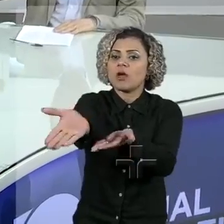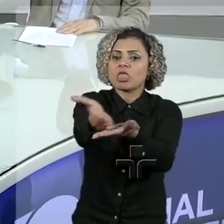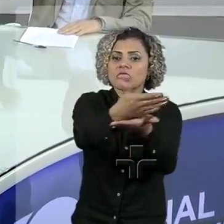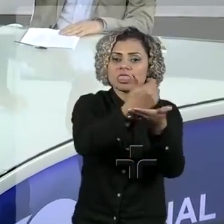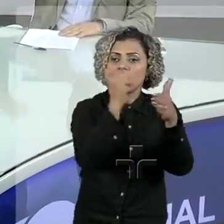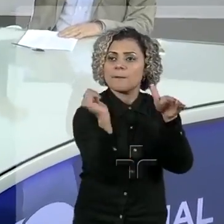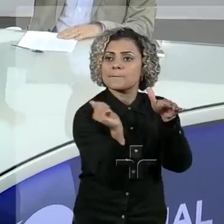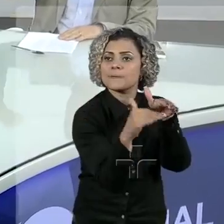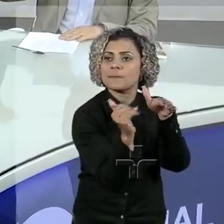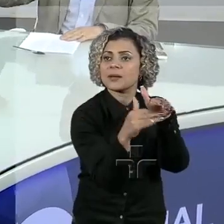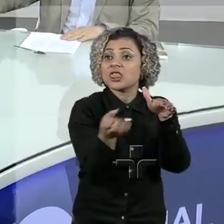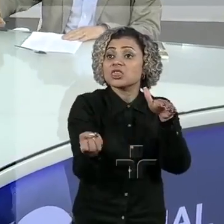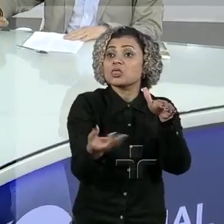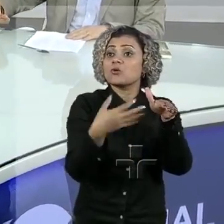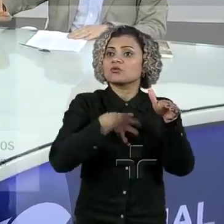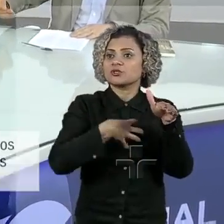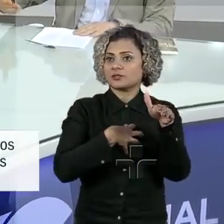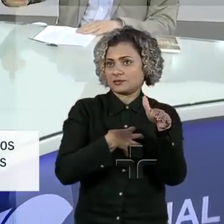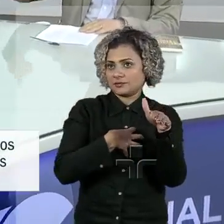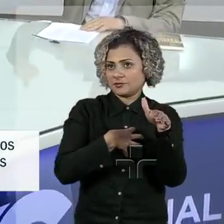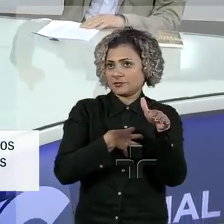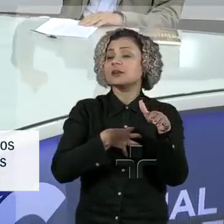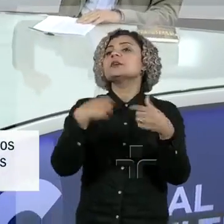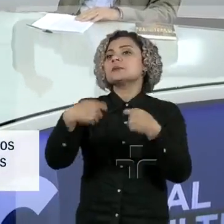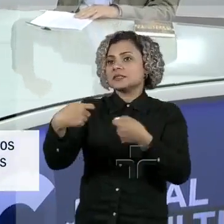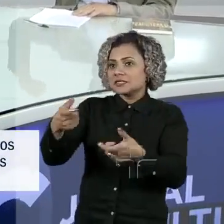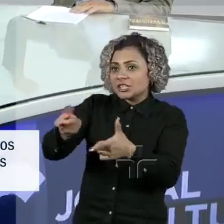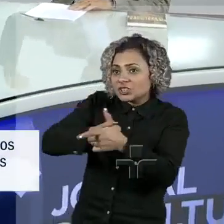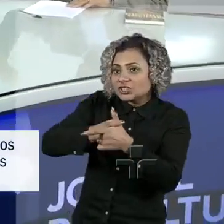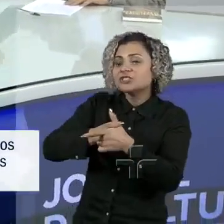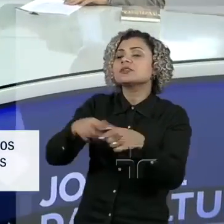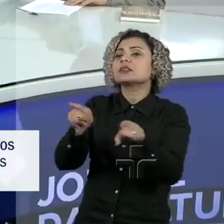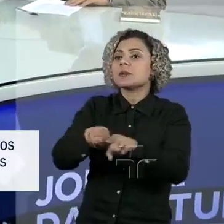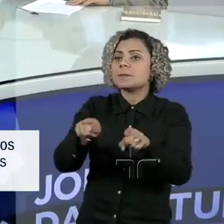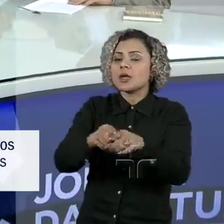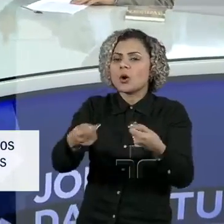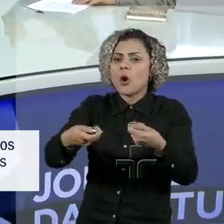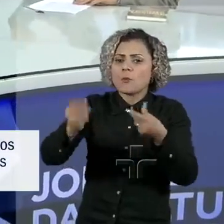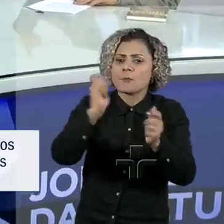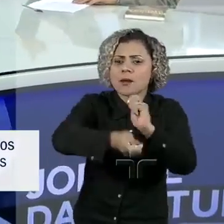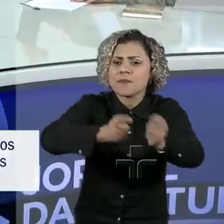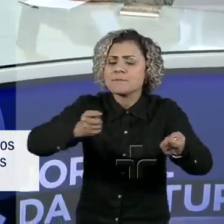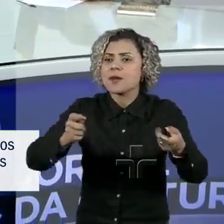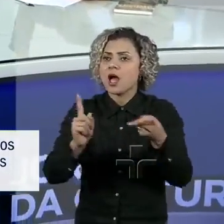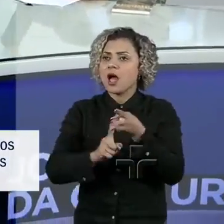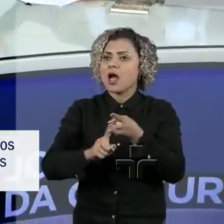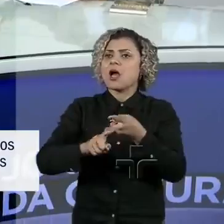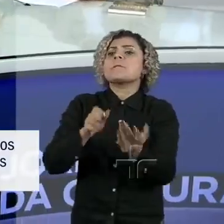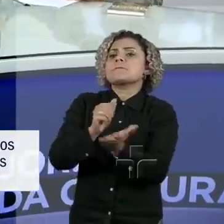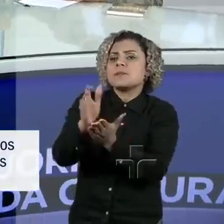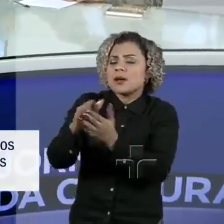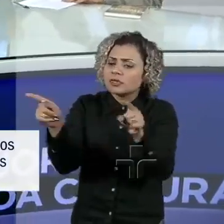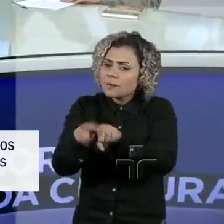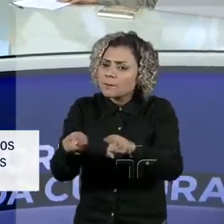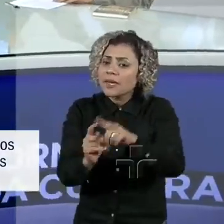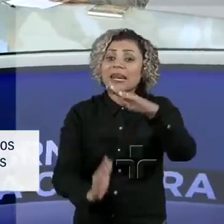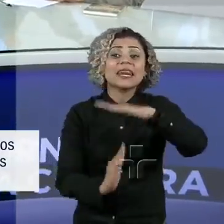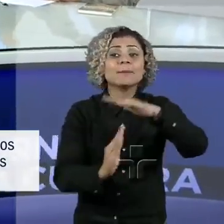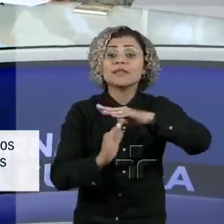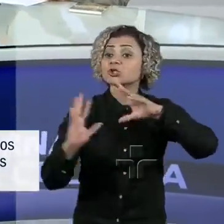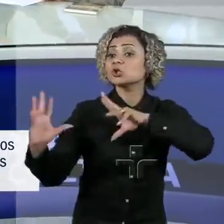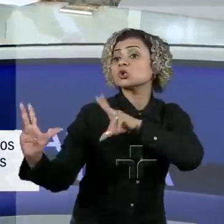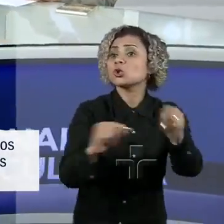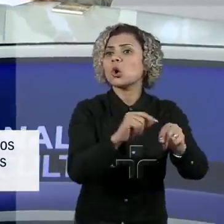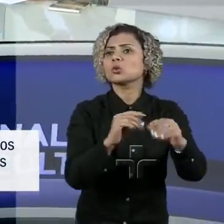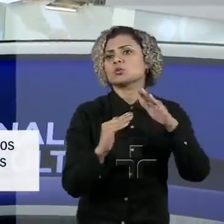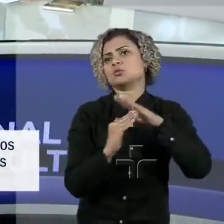privilégios, cobrar dívida ativa, rever desonerações, colocar teto, todo mundo debaixo do